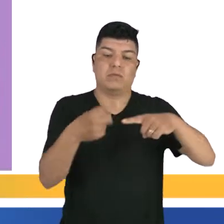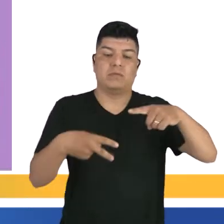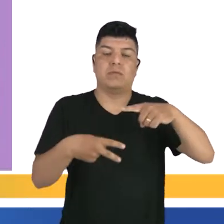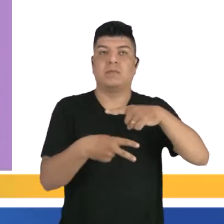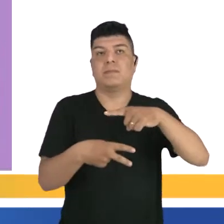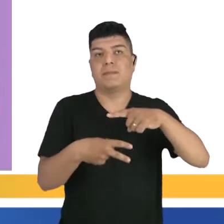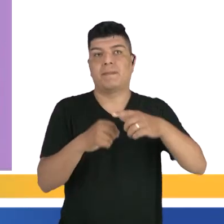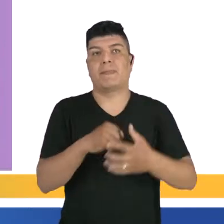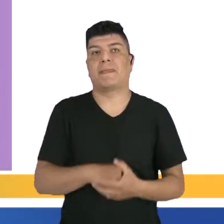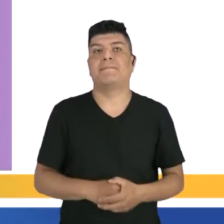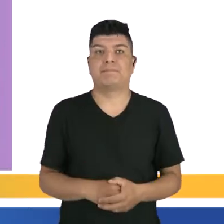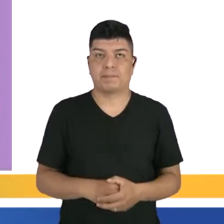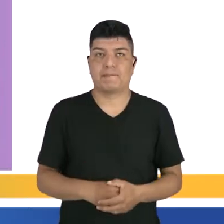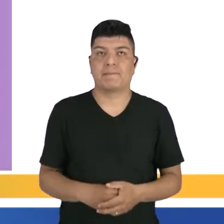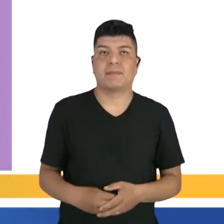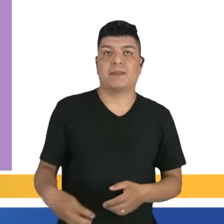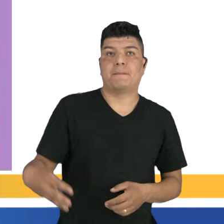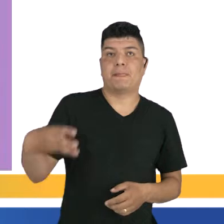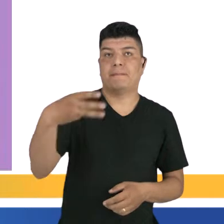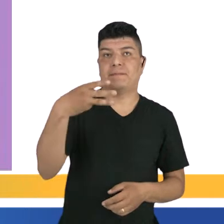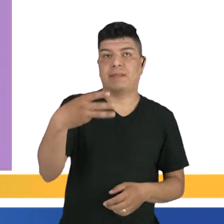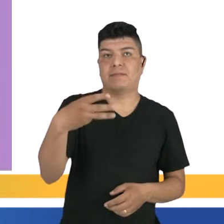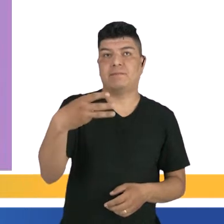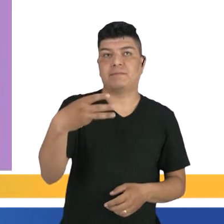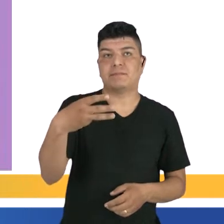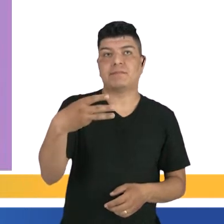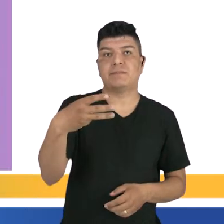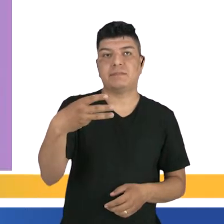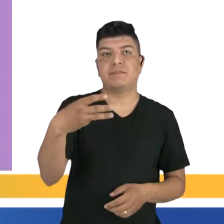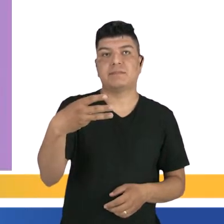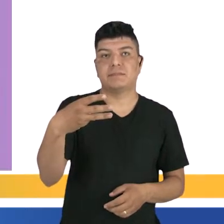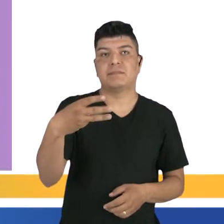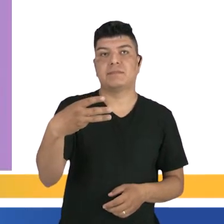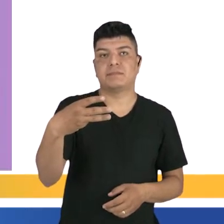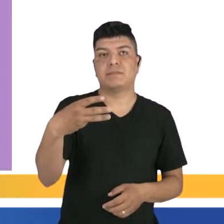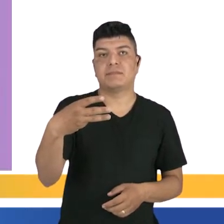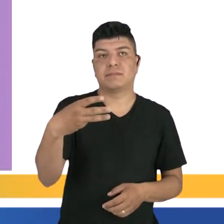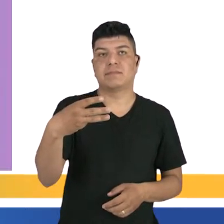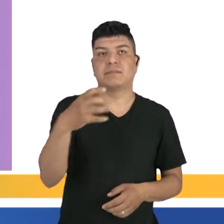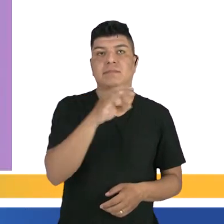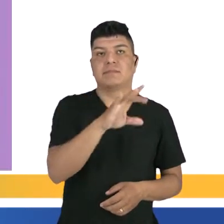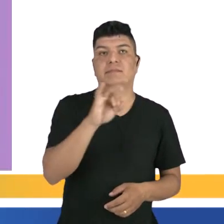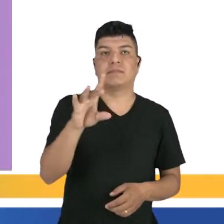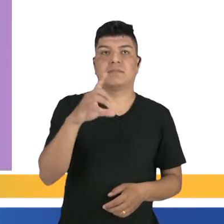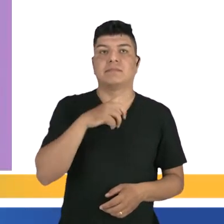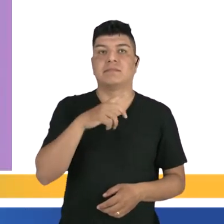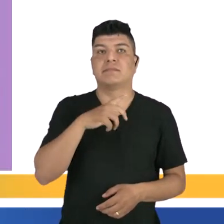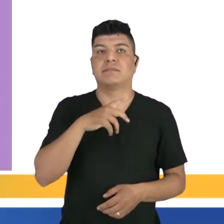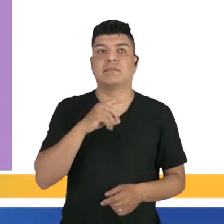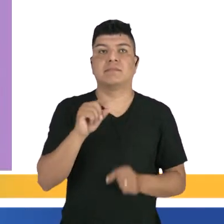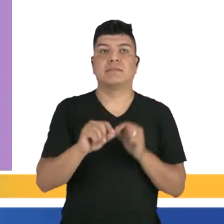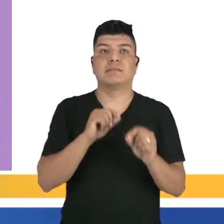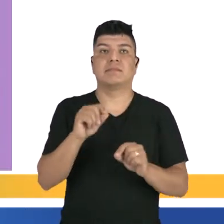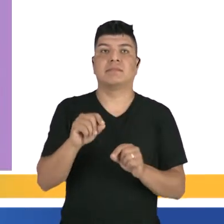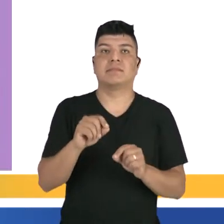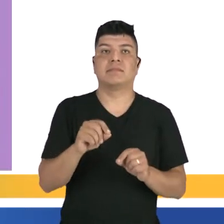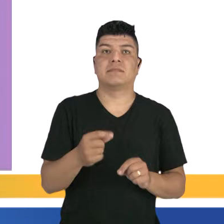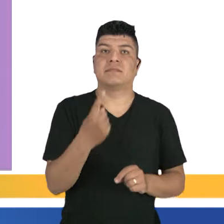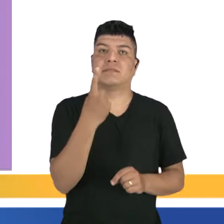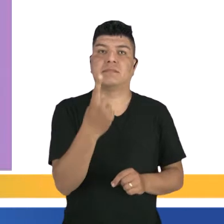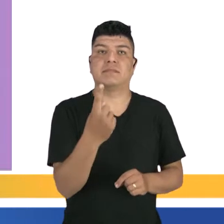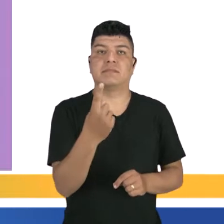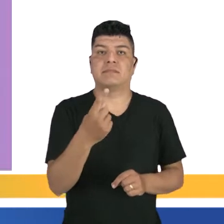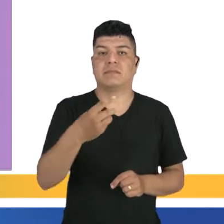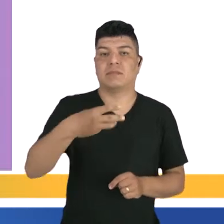de 1/2. Se eu divido essa pizza em 3 partes, cada parte dessa aqui representa 1/3